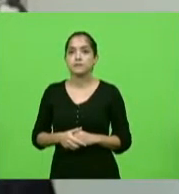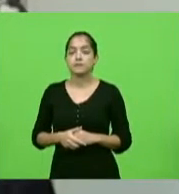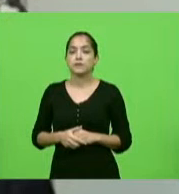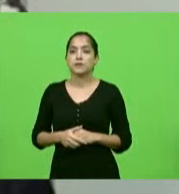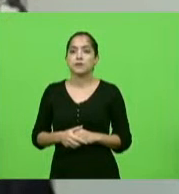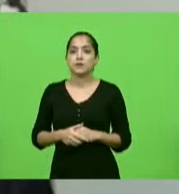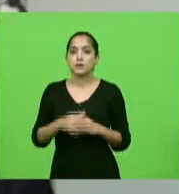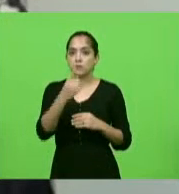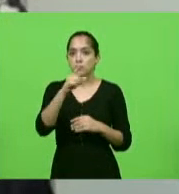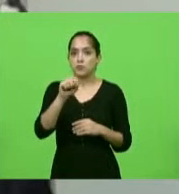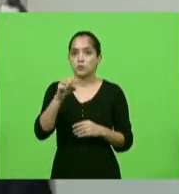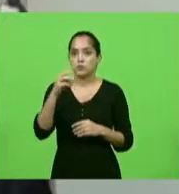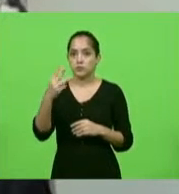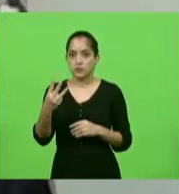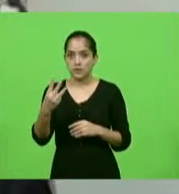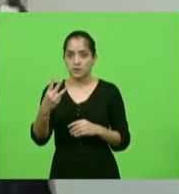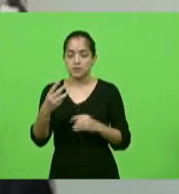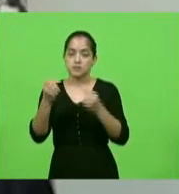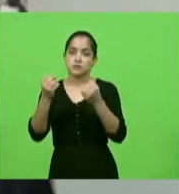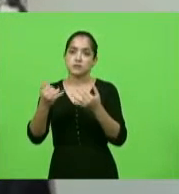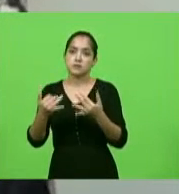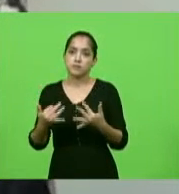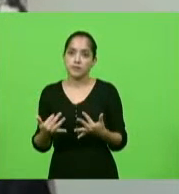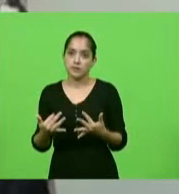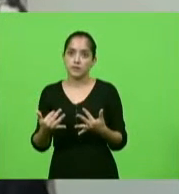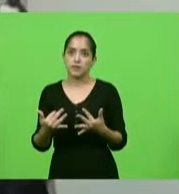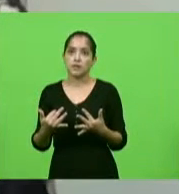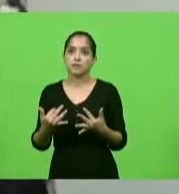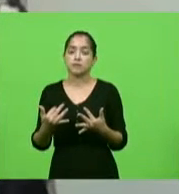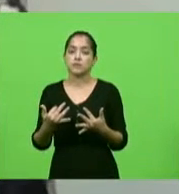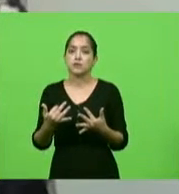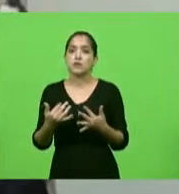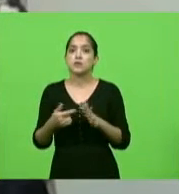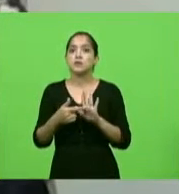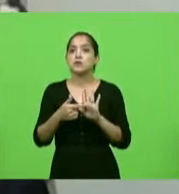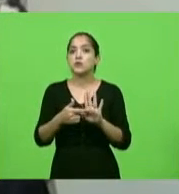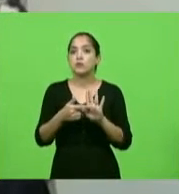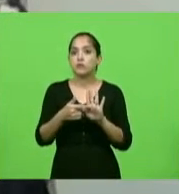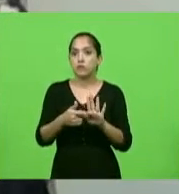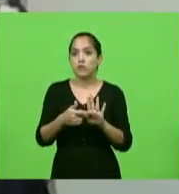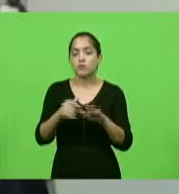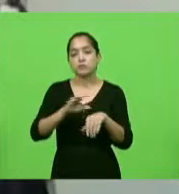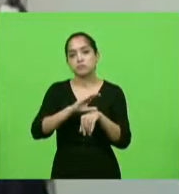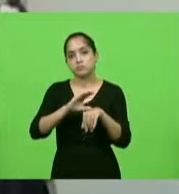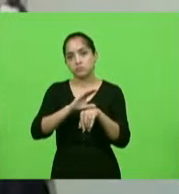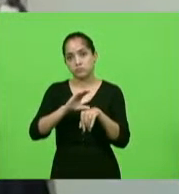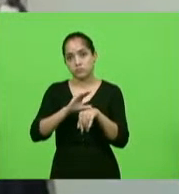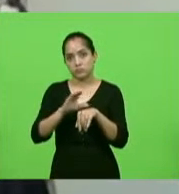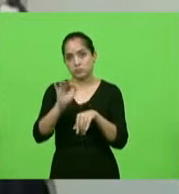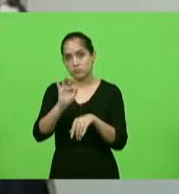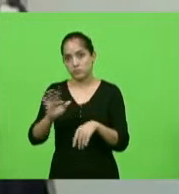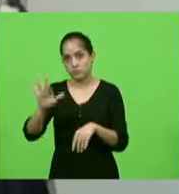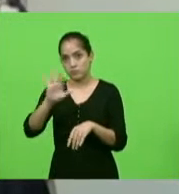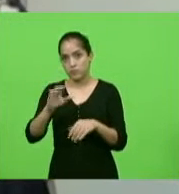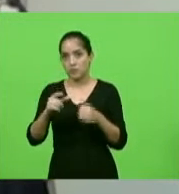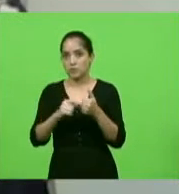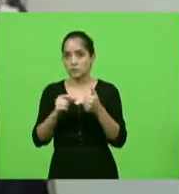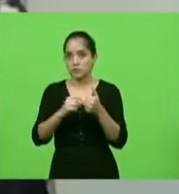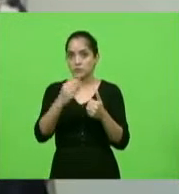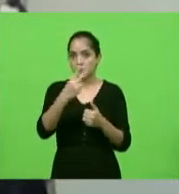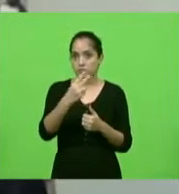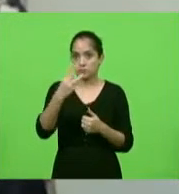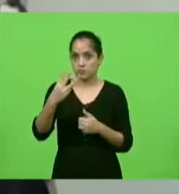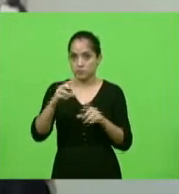1.3. Partindo aqui das premissas acima, despreende-se que não foram recepcionados pela Constituição Federal os artigos